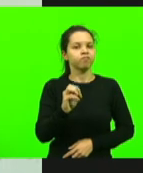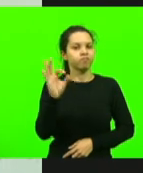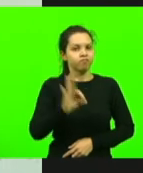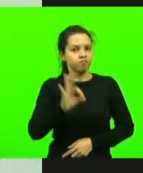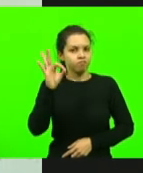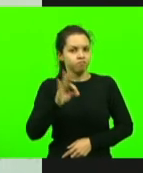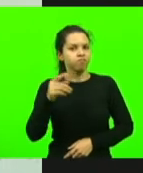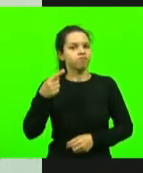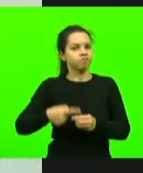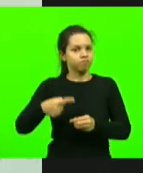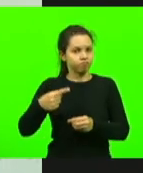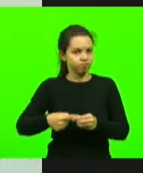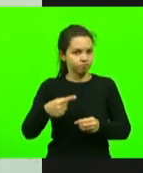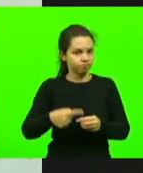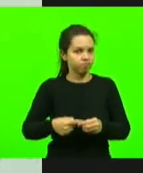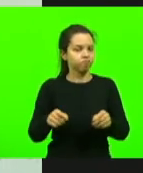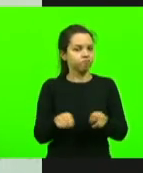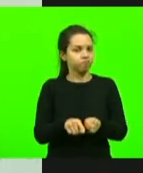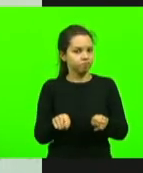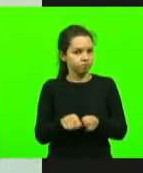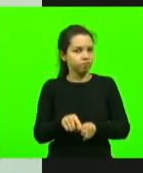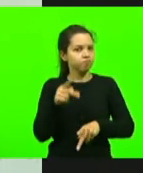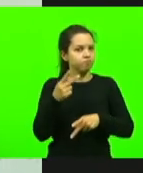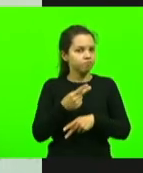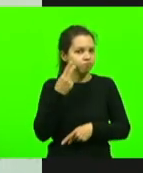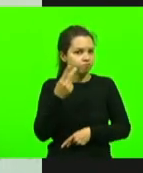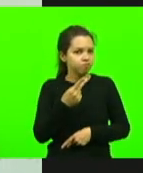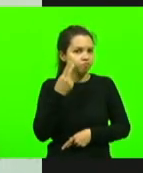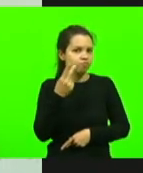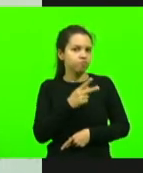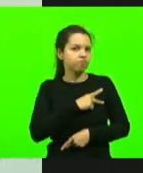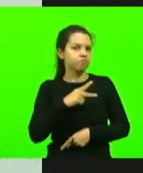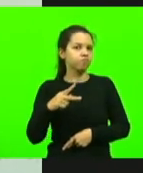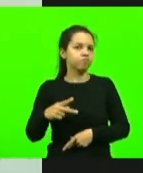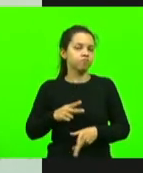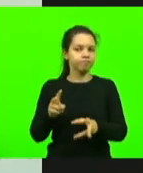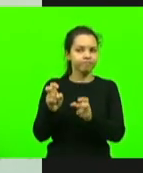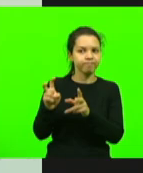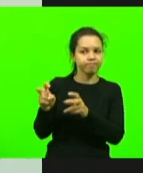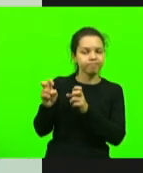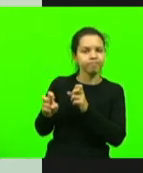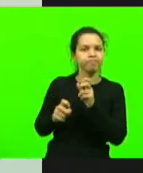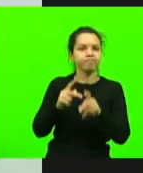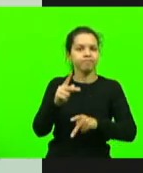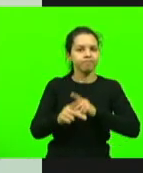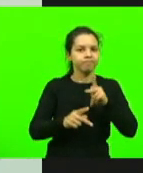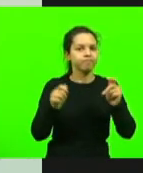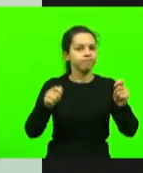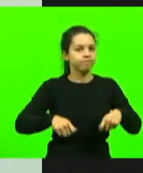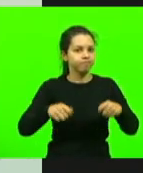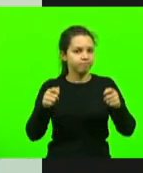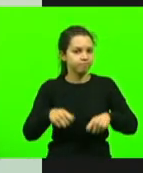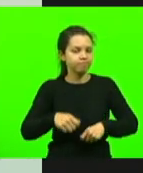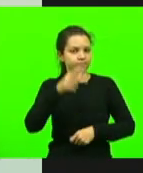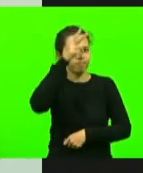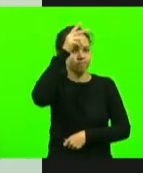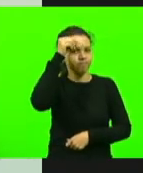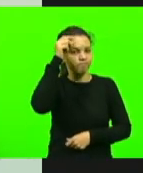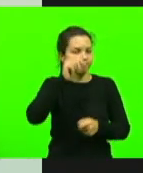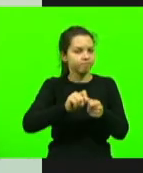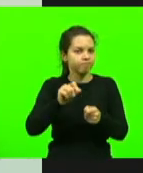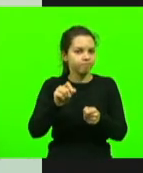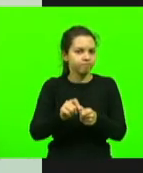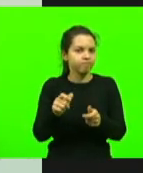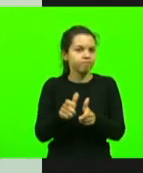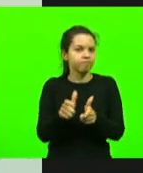parte da política pública é perceptível na prática Ali pela população do que a prefeitura faz em